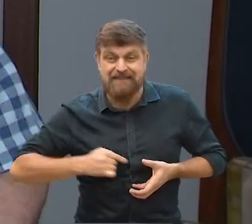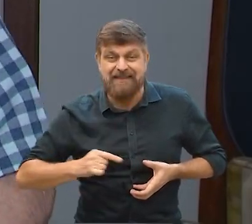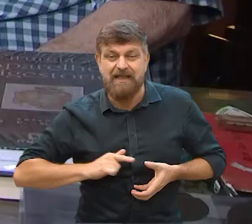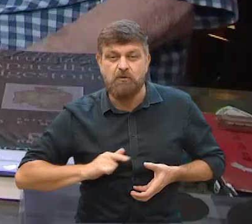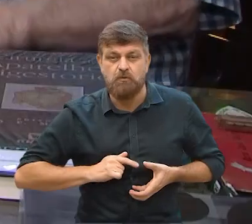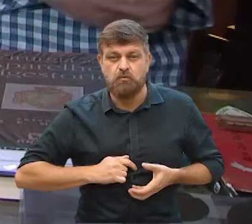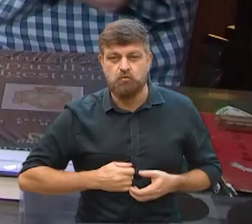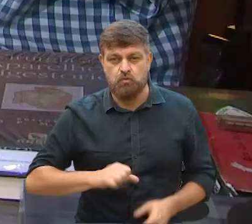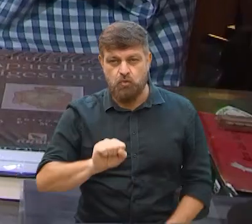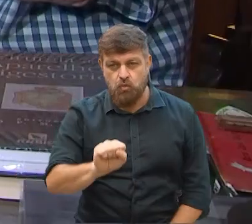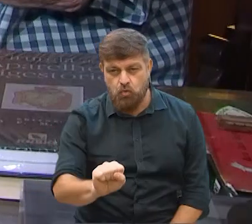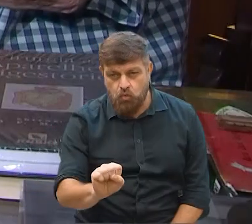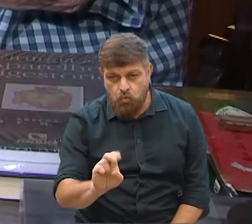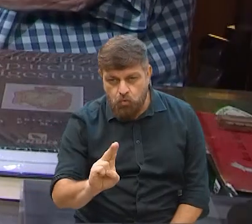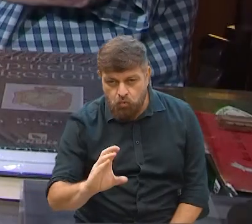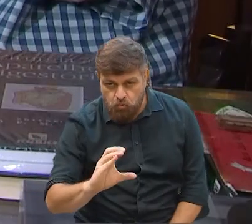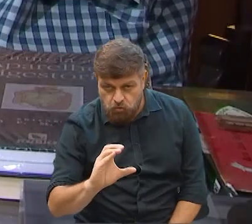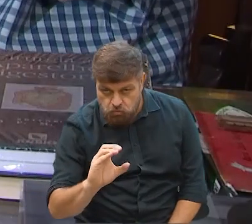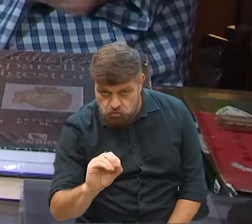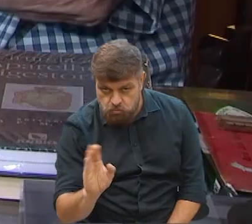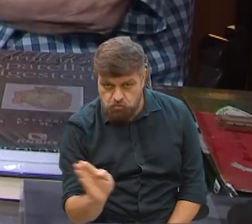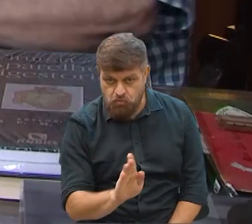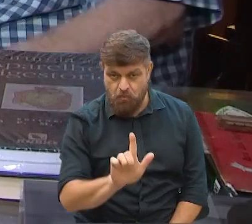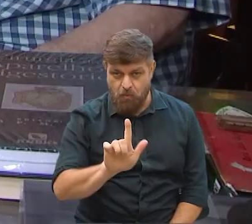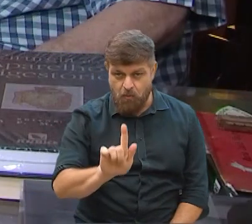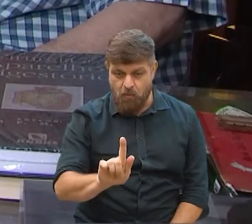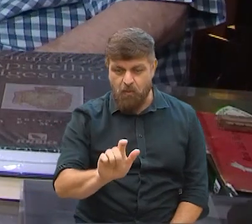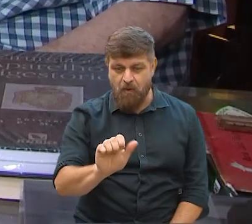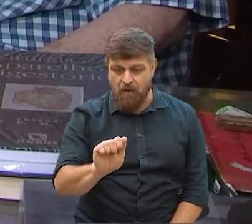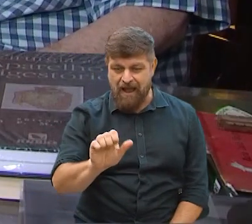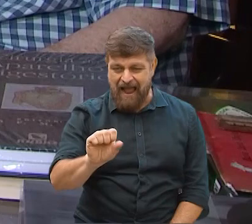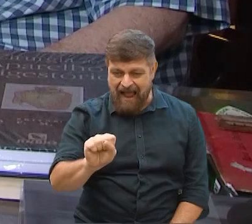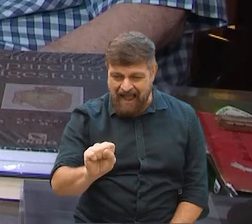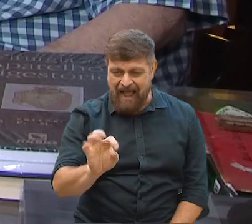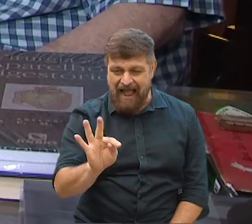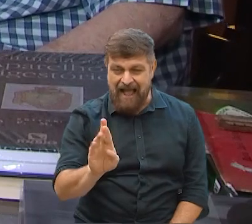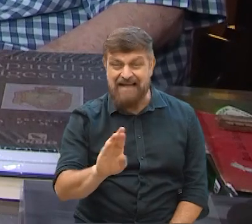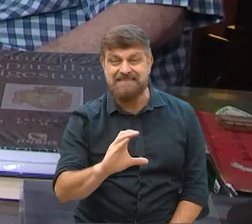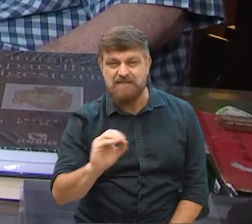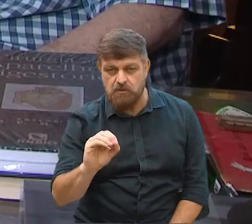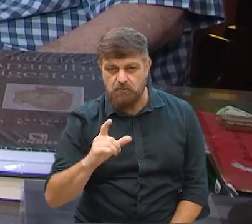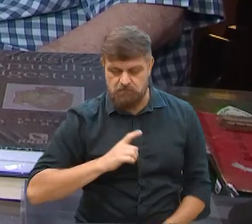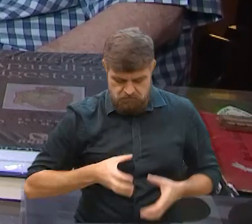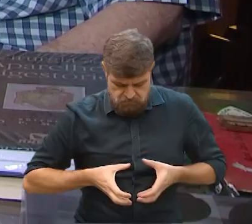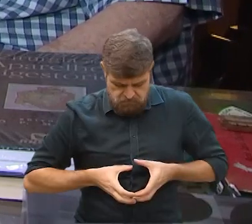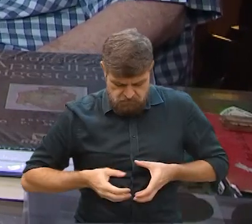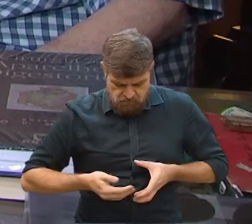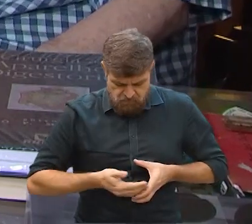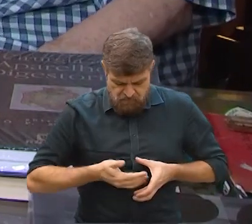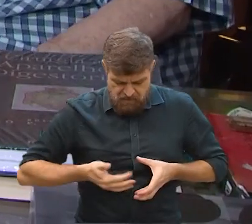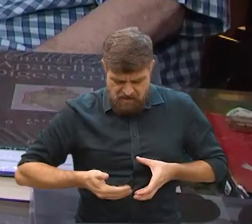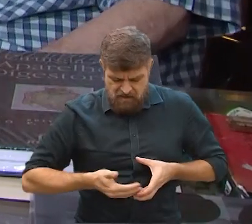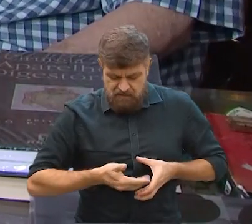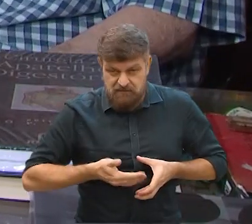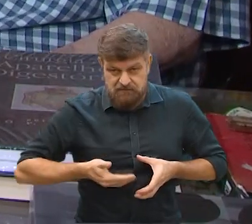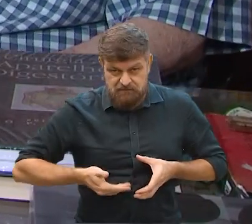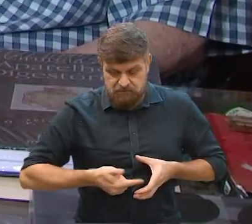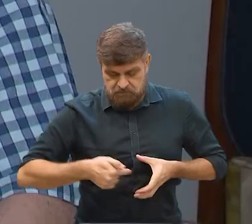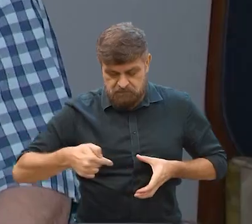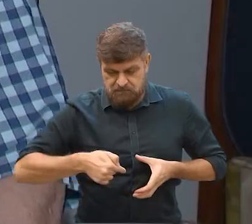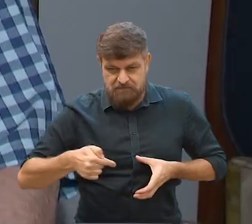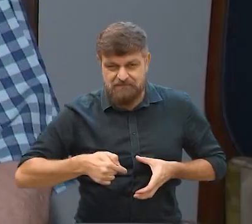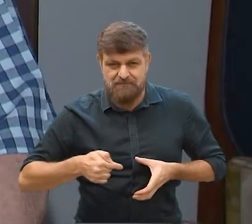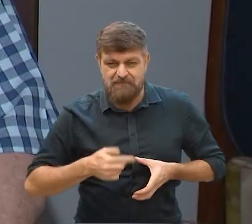gástrico. Como o nome está dizendo, é um suco, né? Claro, meio transparente, e